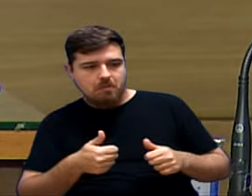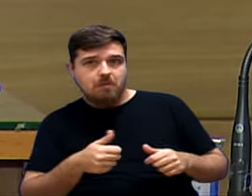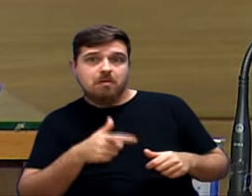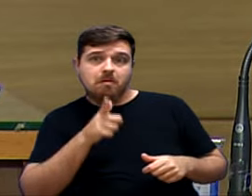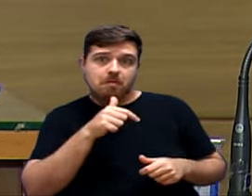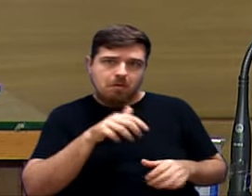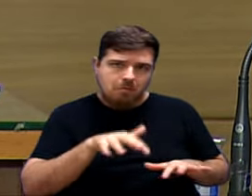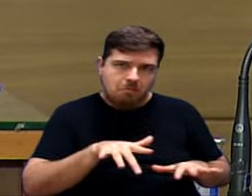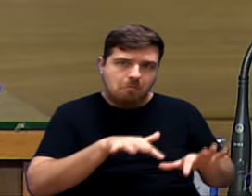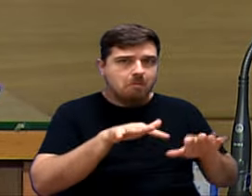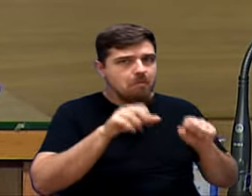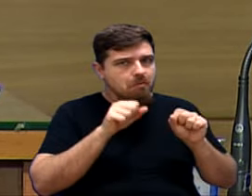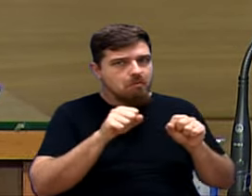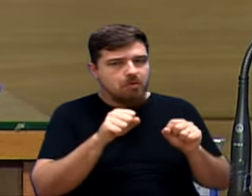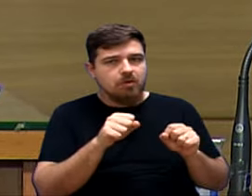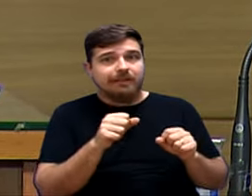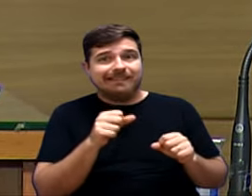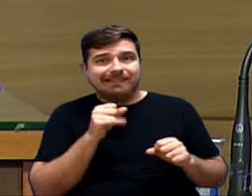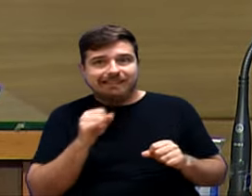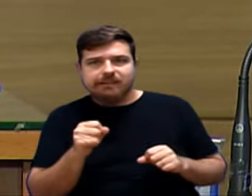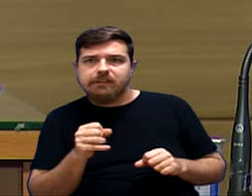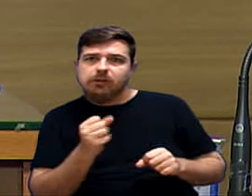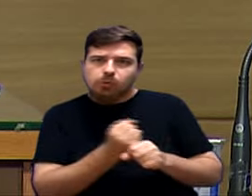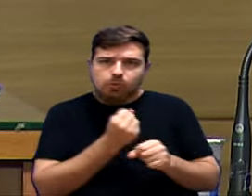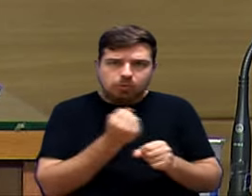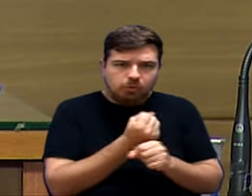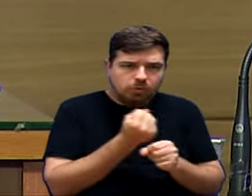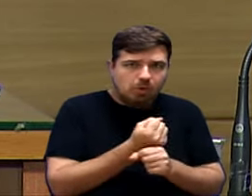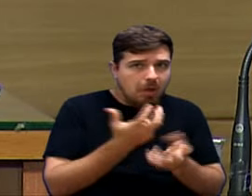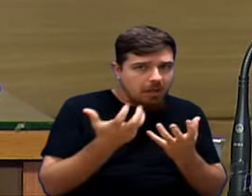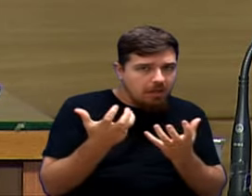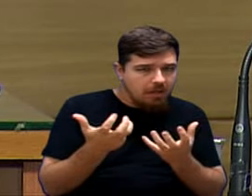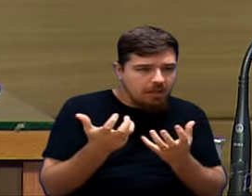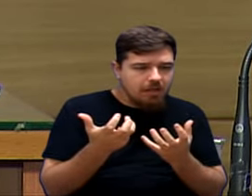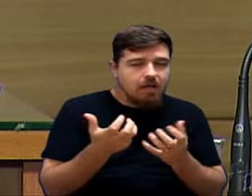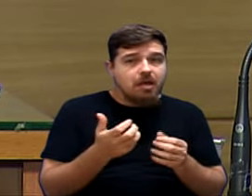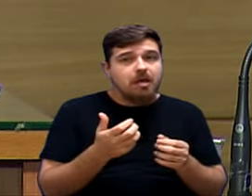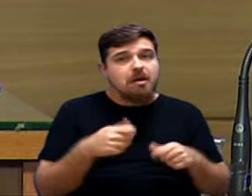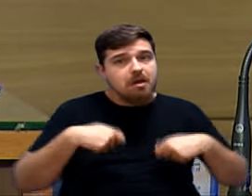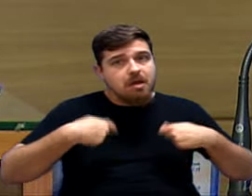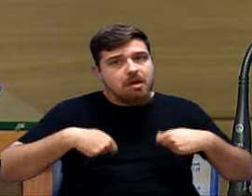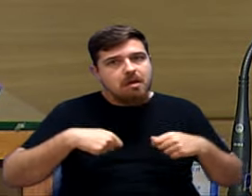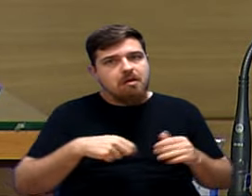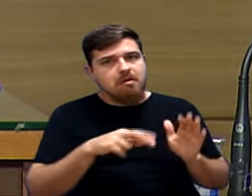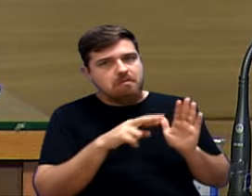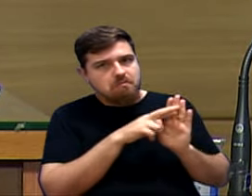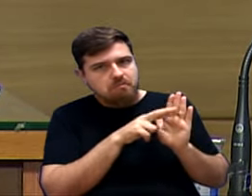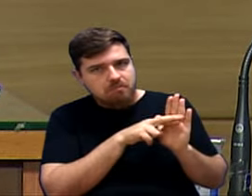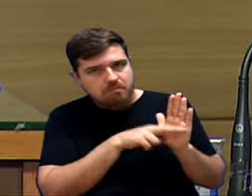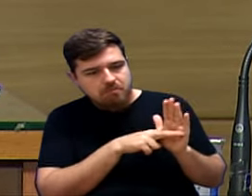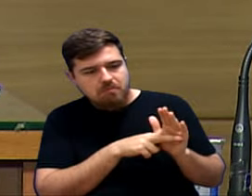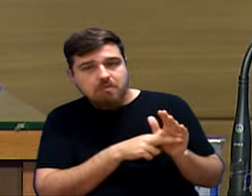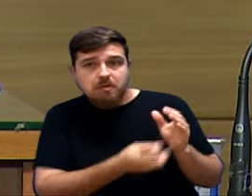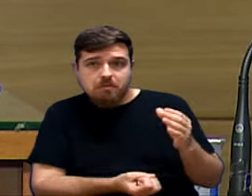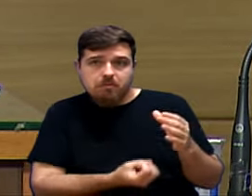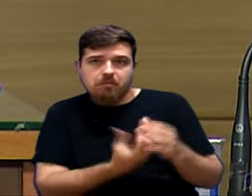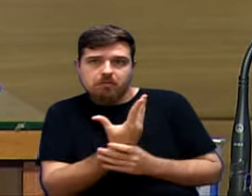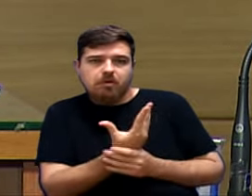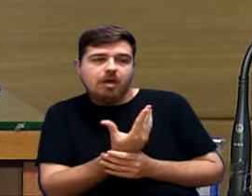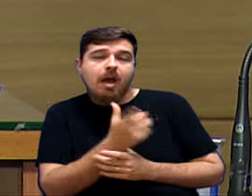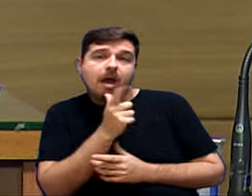macrodrenagem E caso tenha algum empreendimento naquela área de interesse eh Obrigatoriamente precisa primeiro